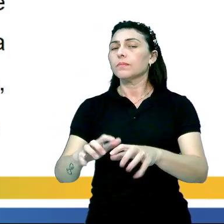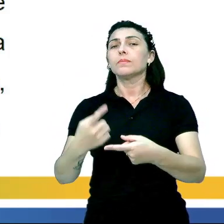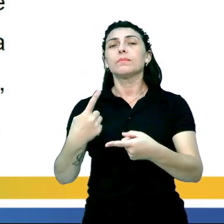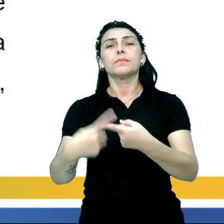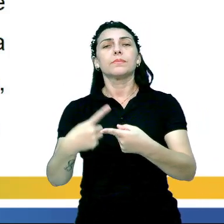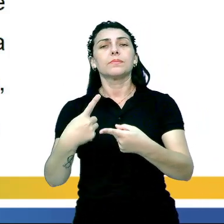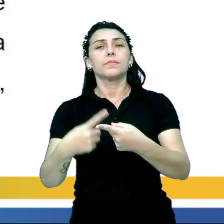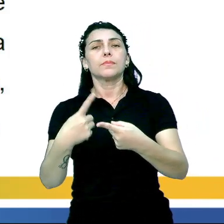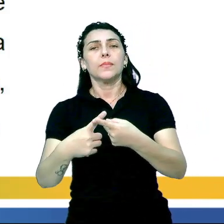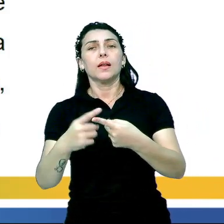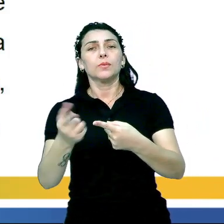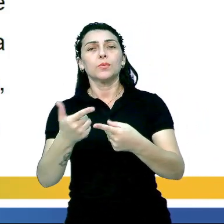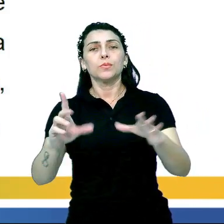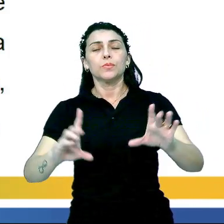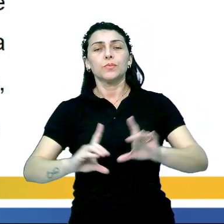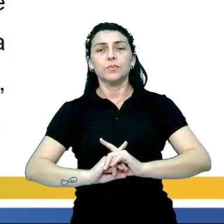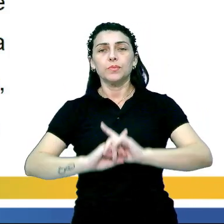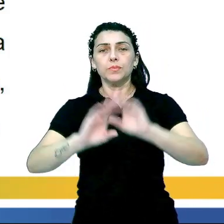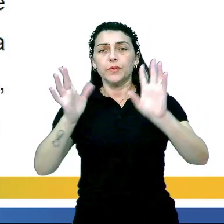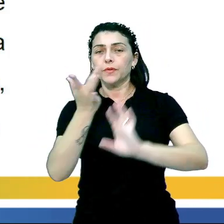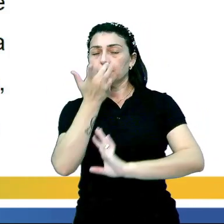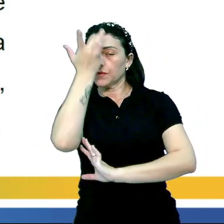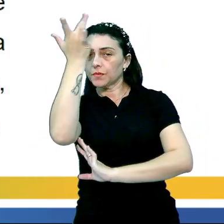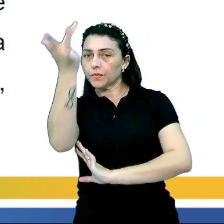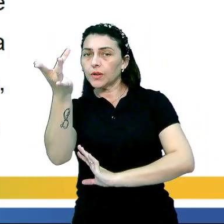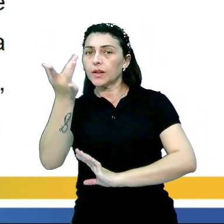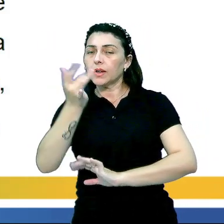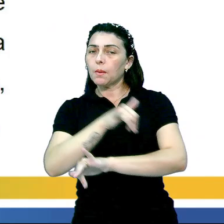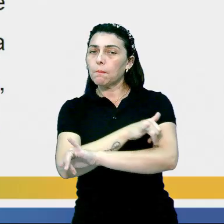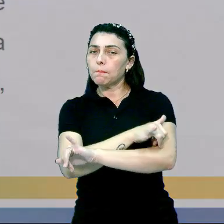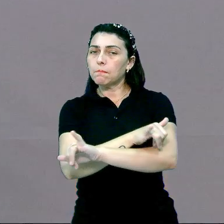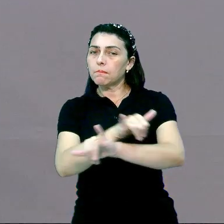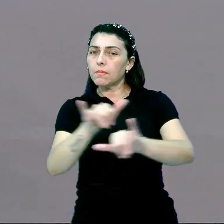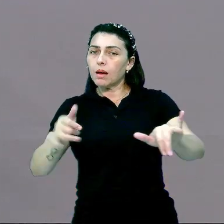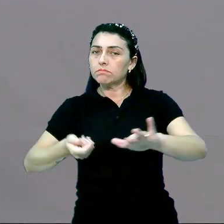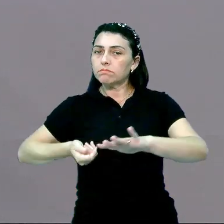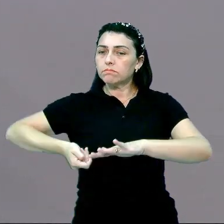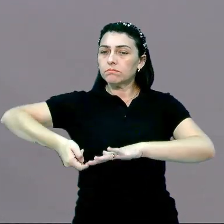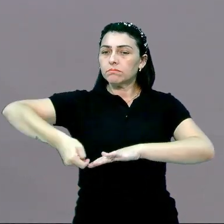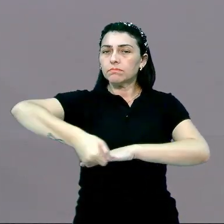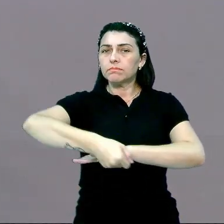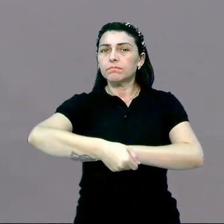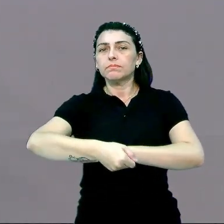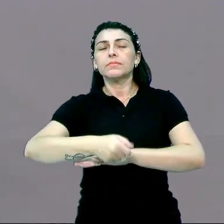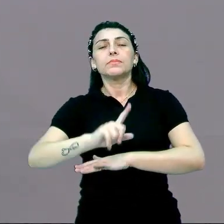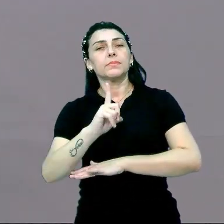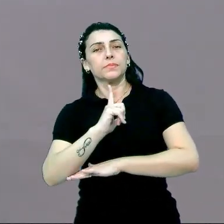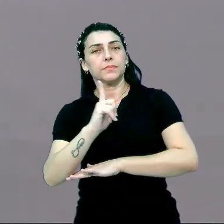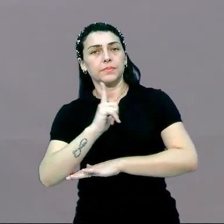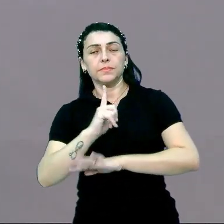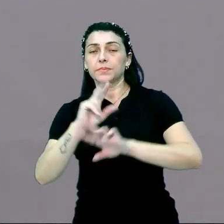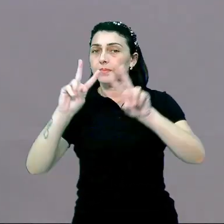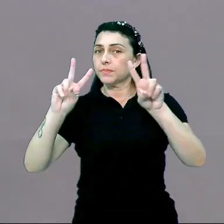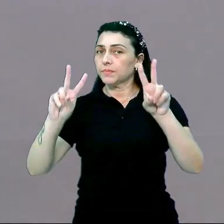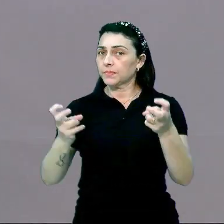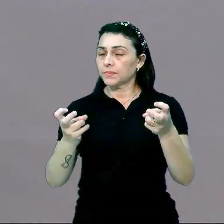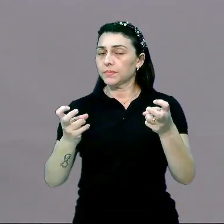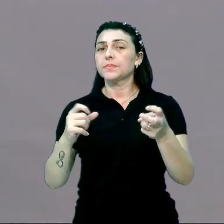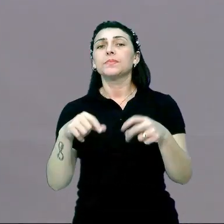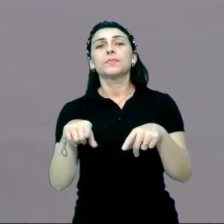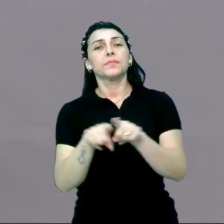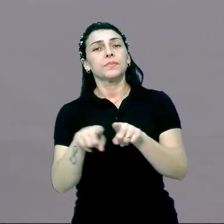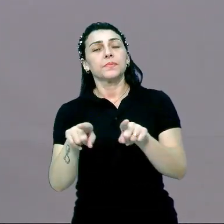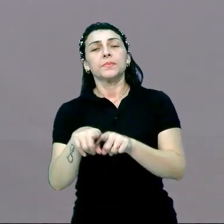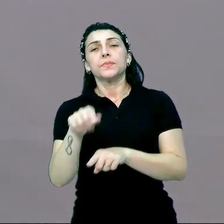Porque é antidemocrática e facilita a propagação de fake news. Então eu tenho o tema e eu ainda tenho